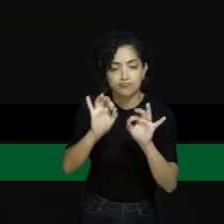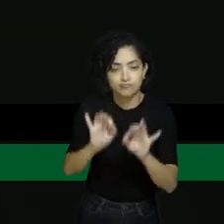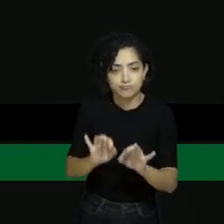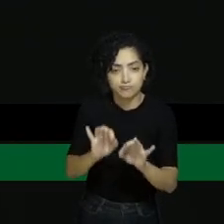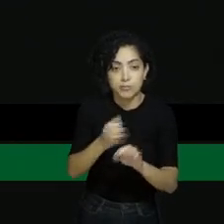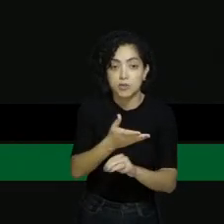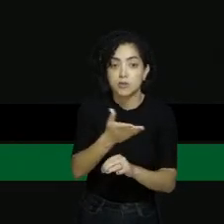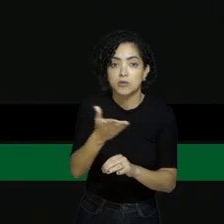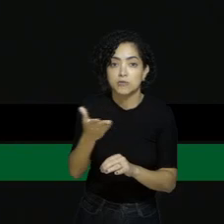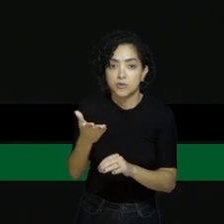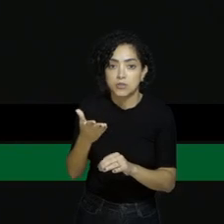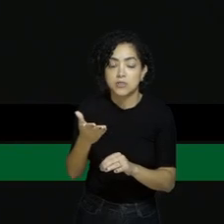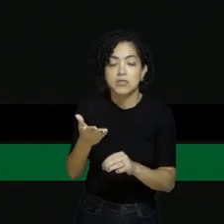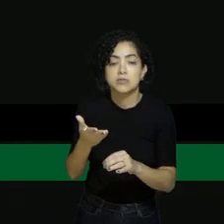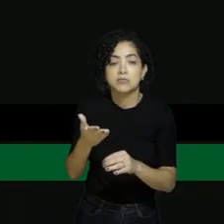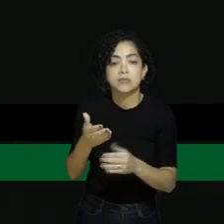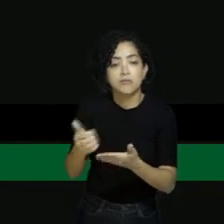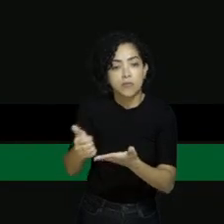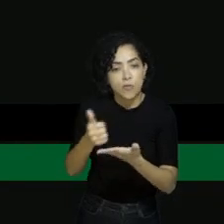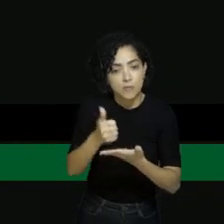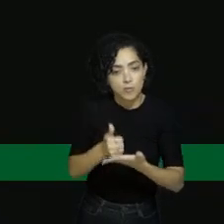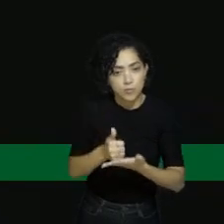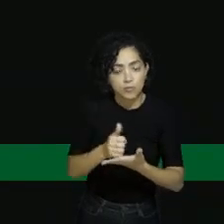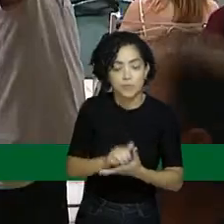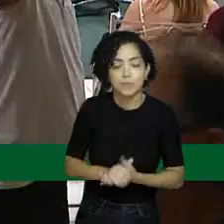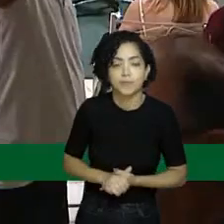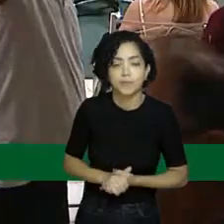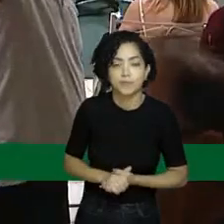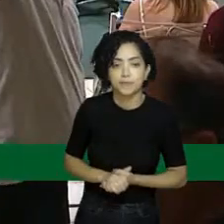senhores nos vão ajudar nesse pleito. Muito obrigado.